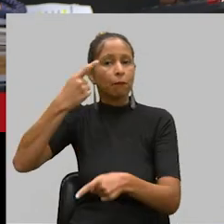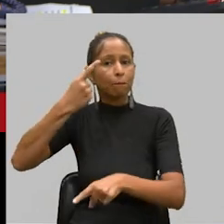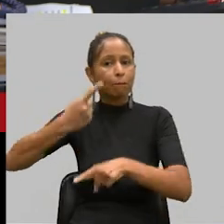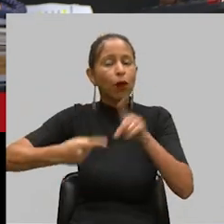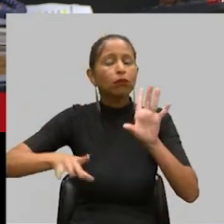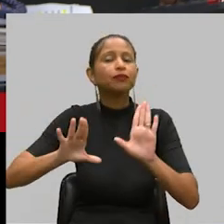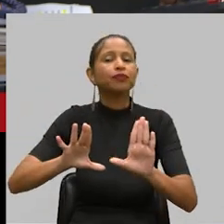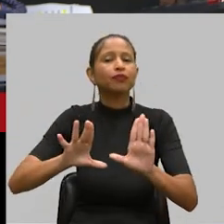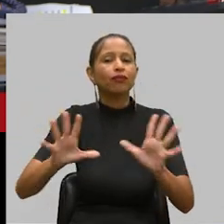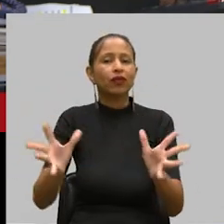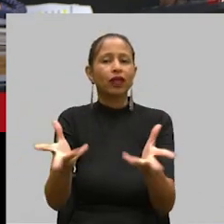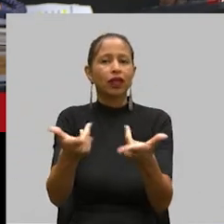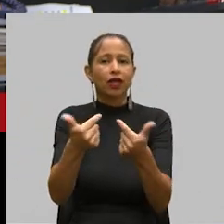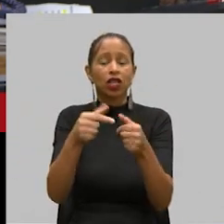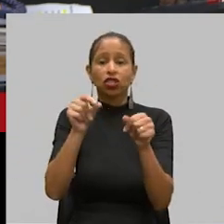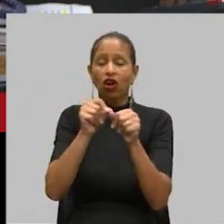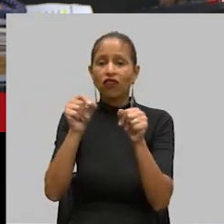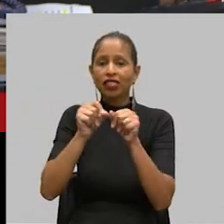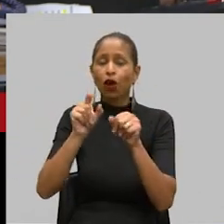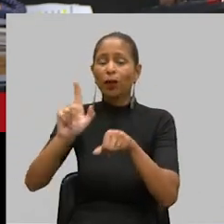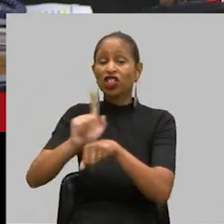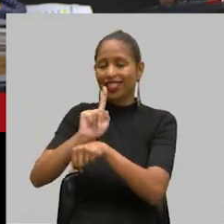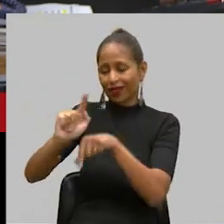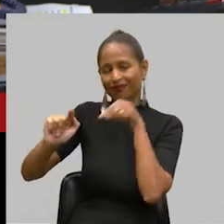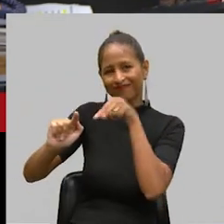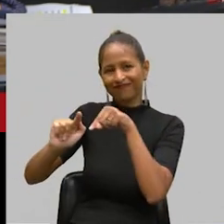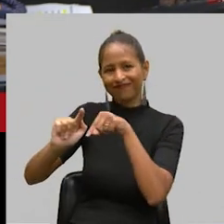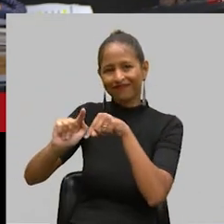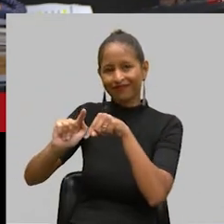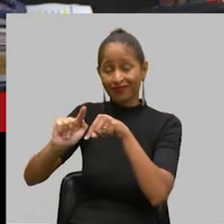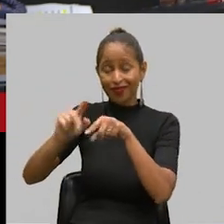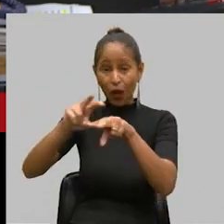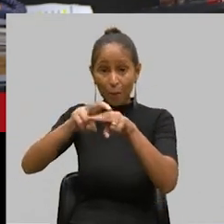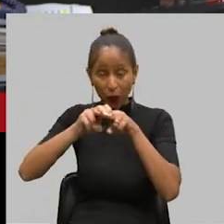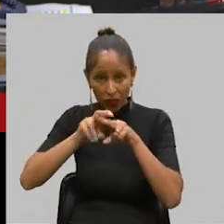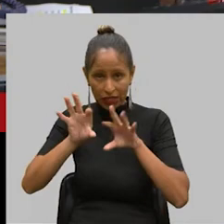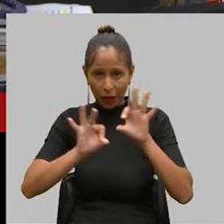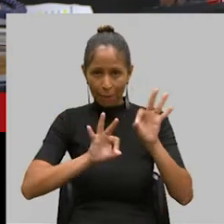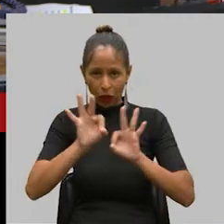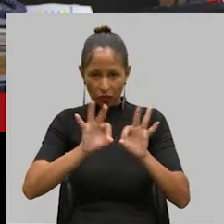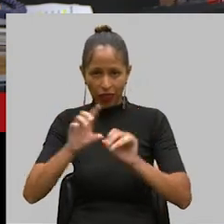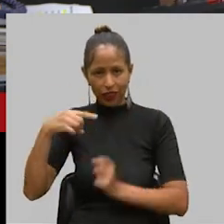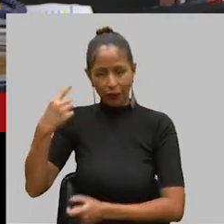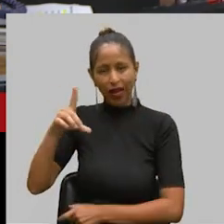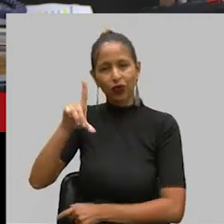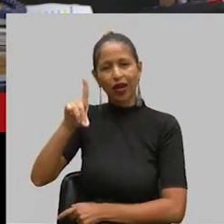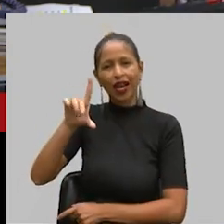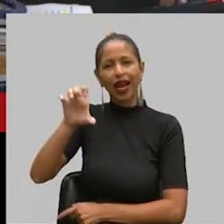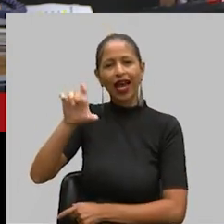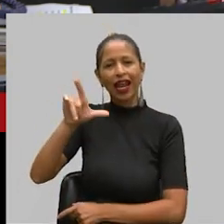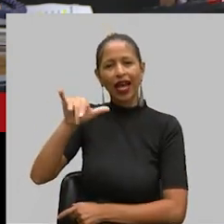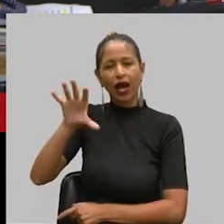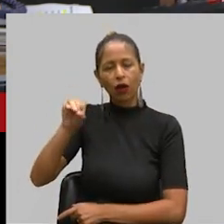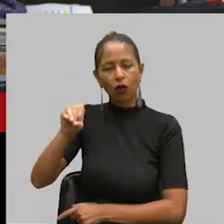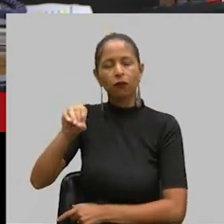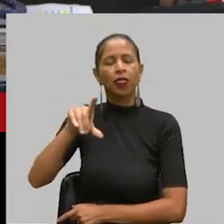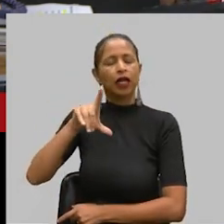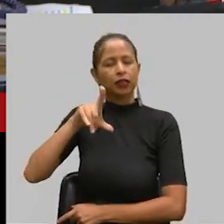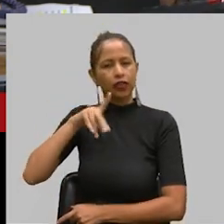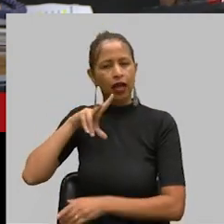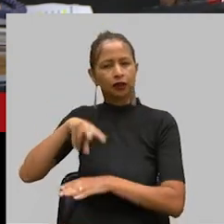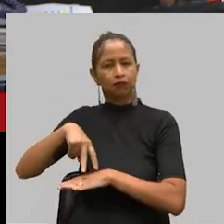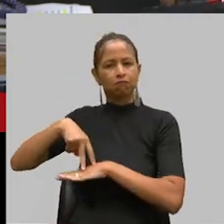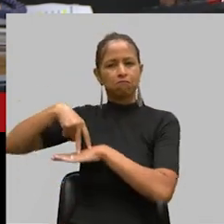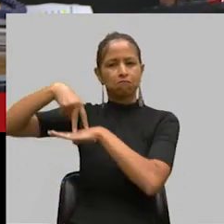qualidade basta um pequeno ato de gestão por isso que esse projeto do deputado Leleco que conceitua que